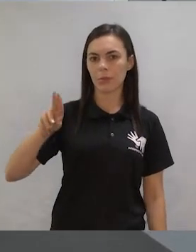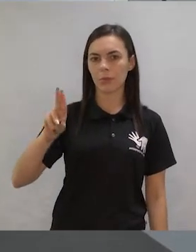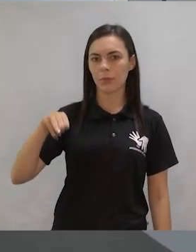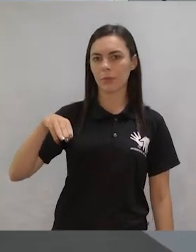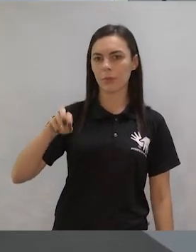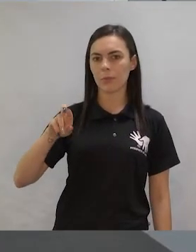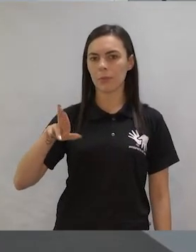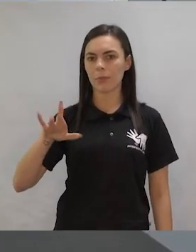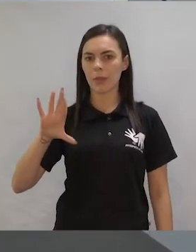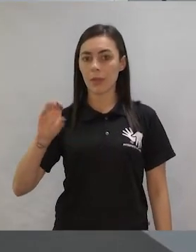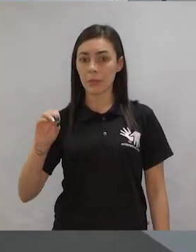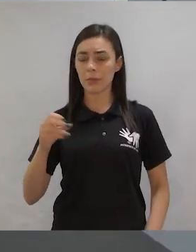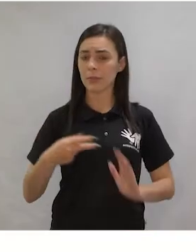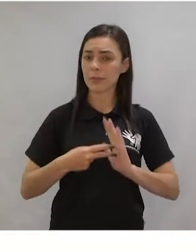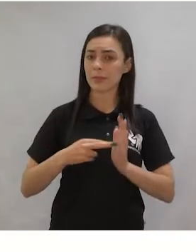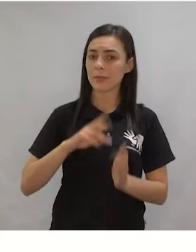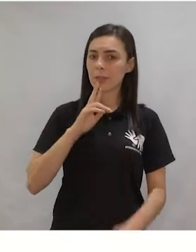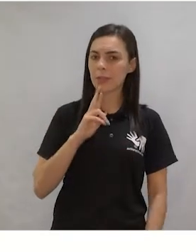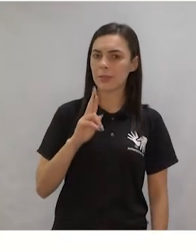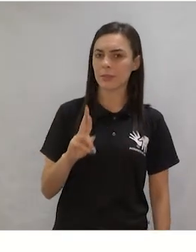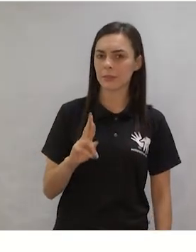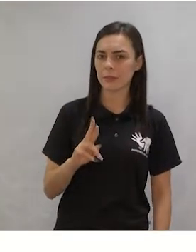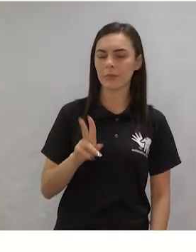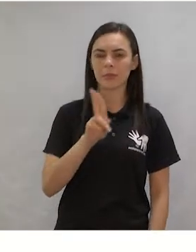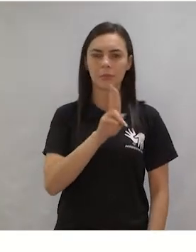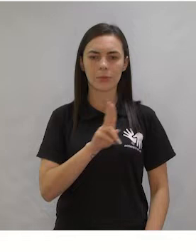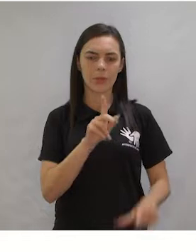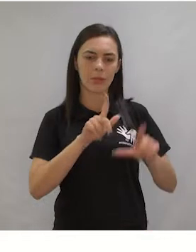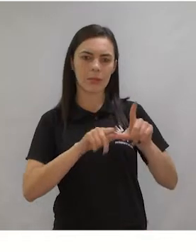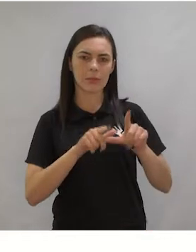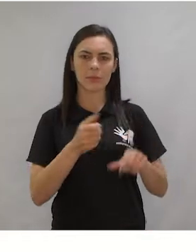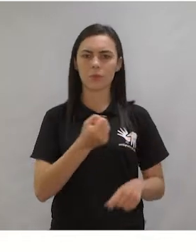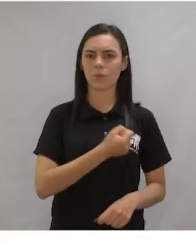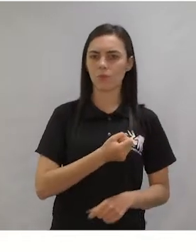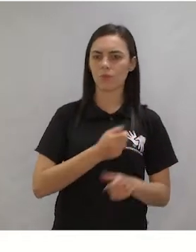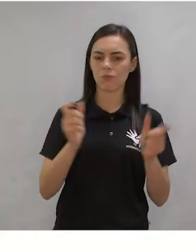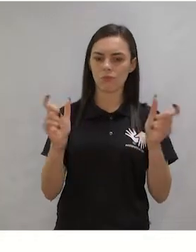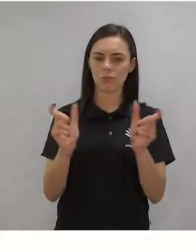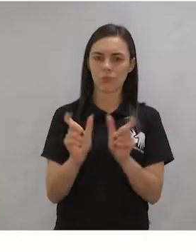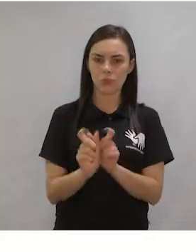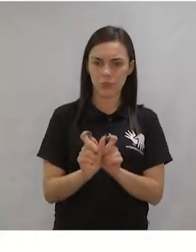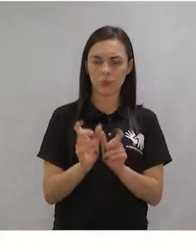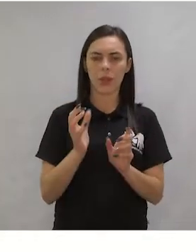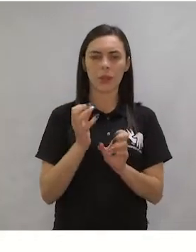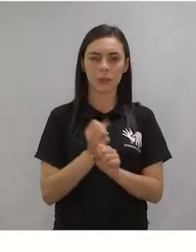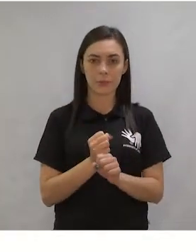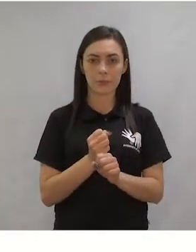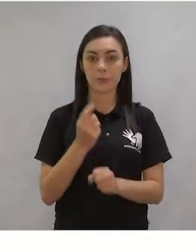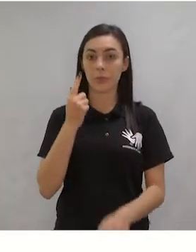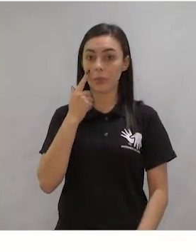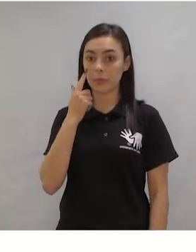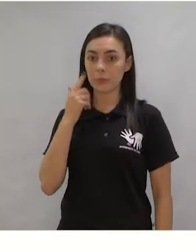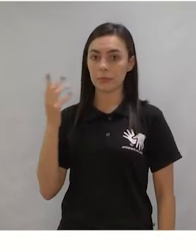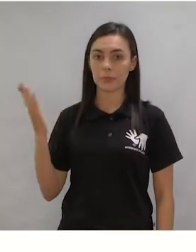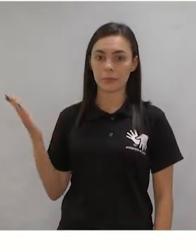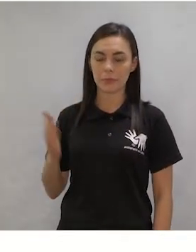de uma expressão algébrica, que é uma expressão que utiliza-se letras e números. Olhem lá.